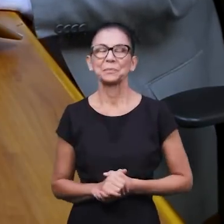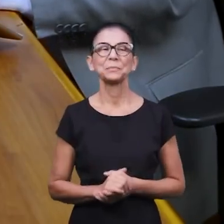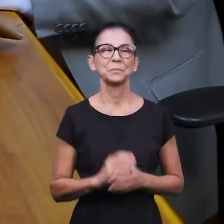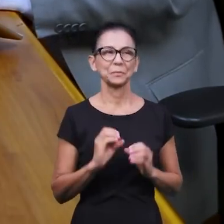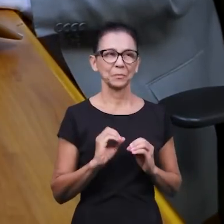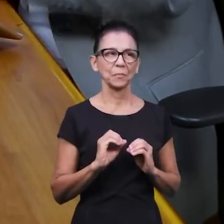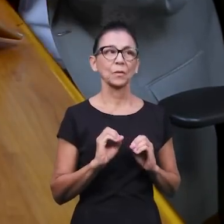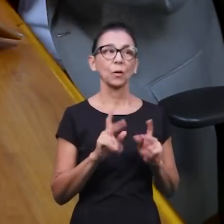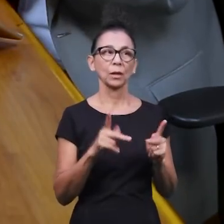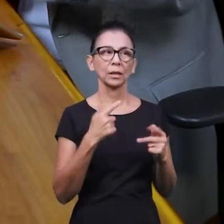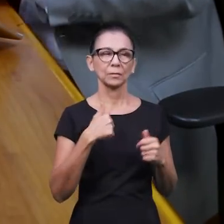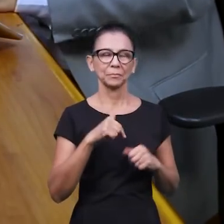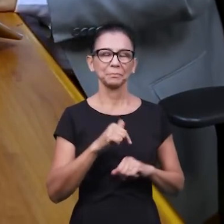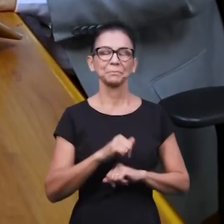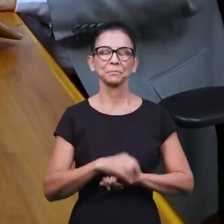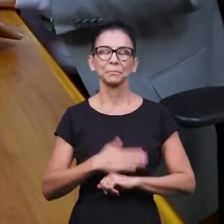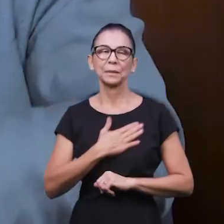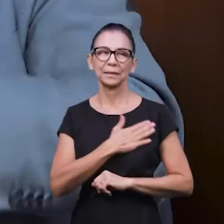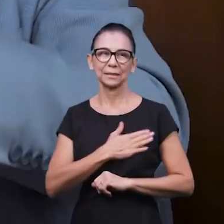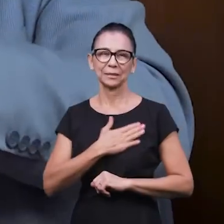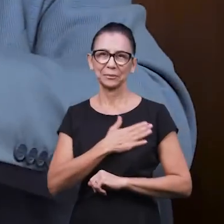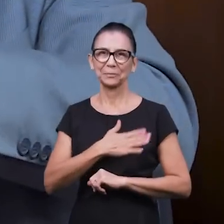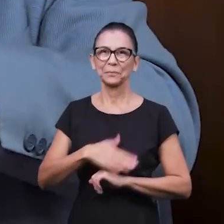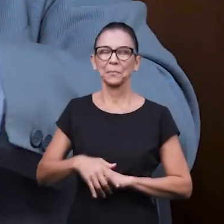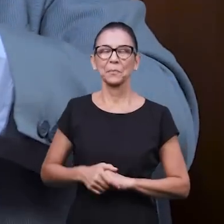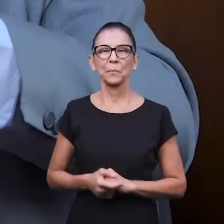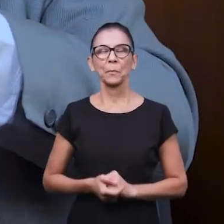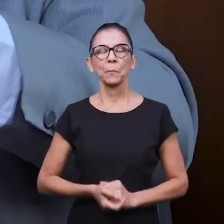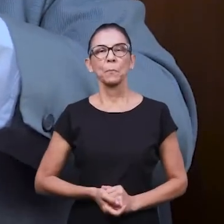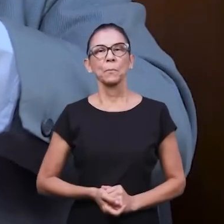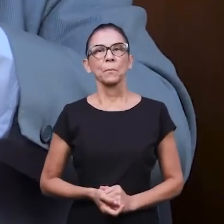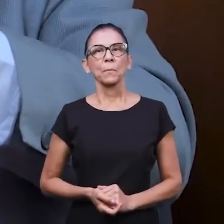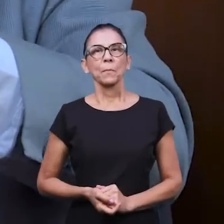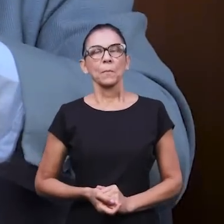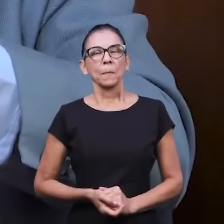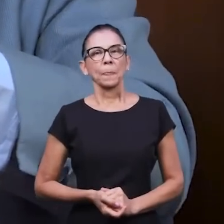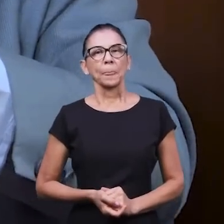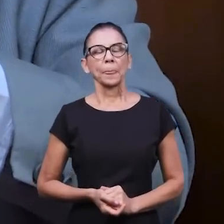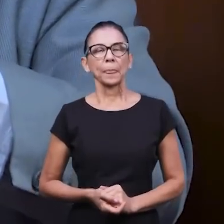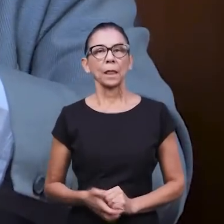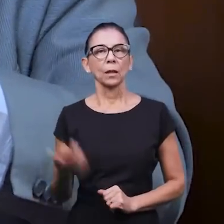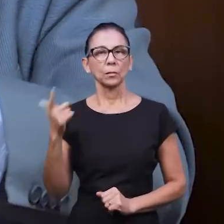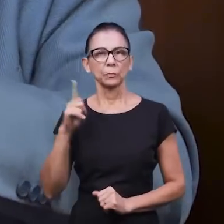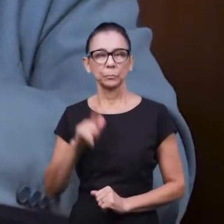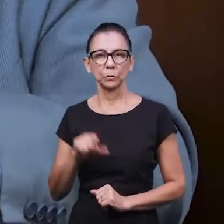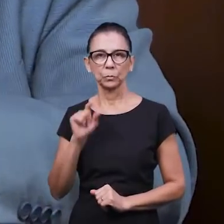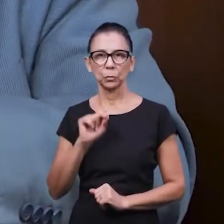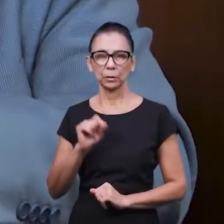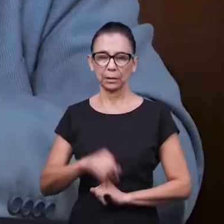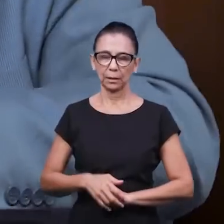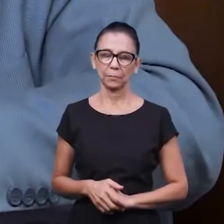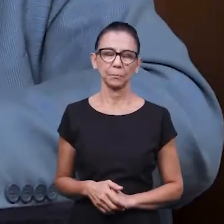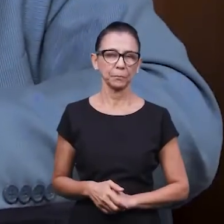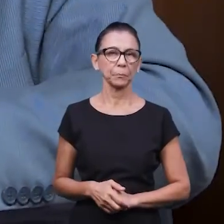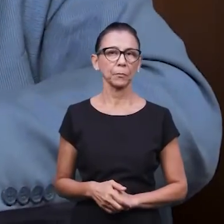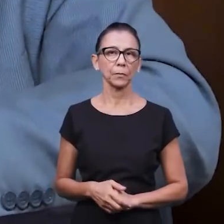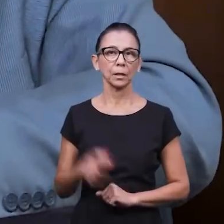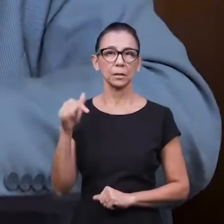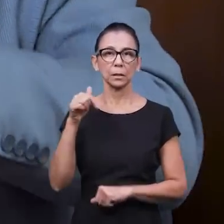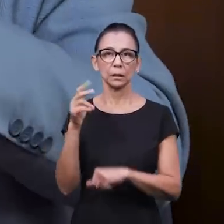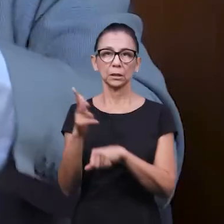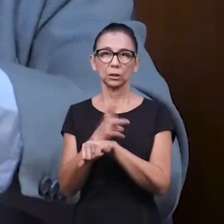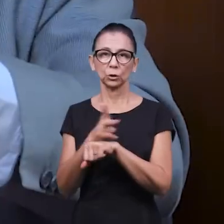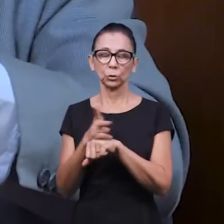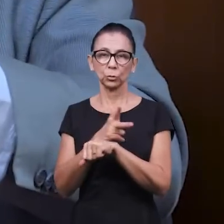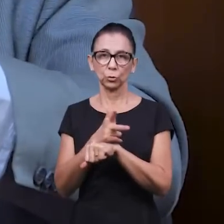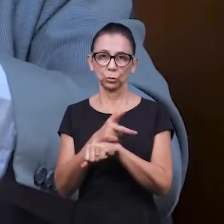aí. Muito bem, então nós somos honrados. Então nós estamos aqui agora e eu vou voltar a falar aqui uma coisa. Nós estamos transmitindo a partir do nosso